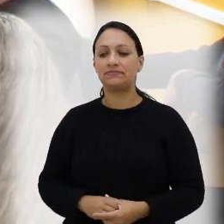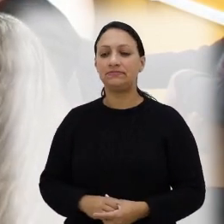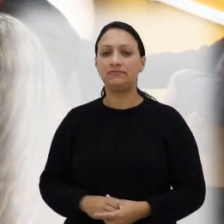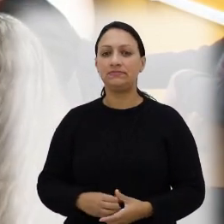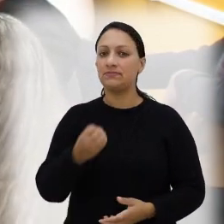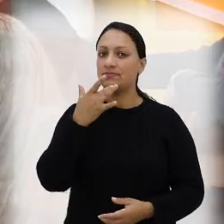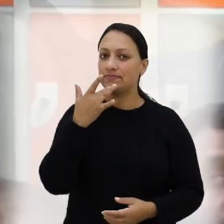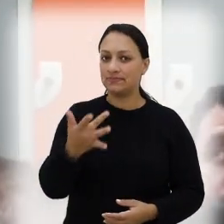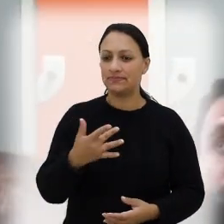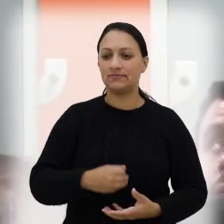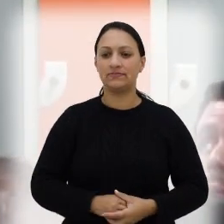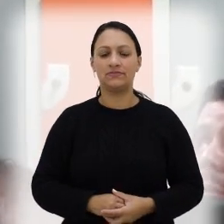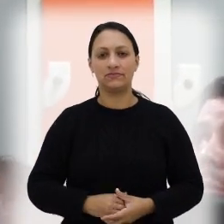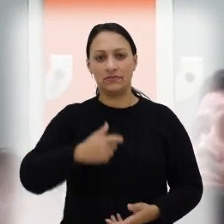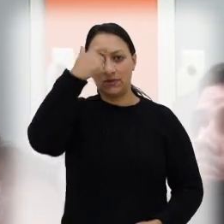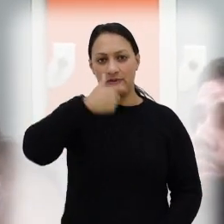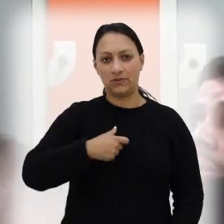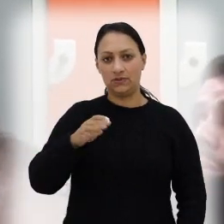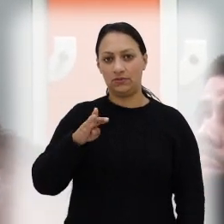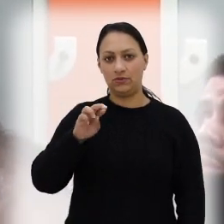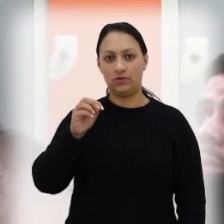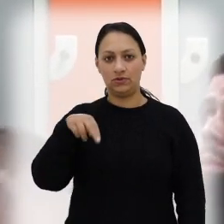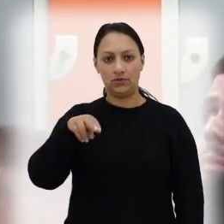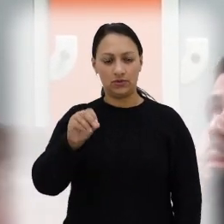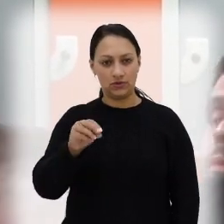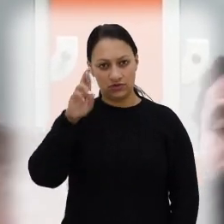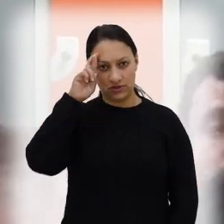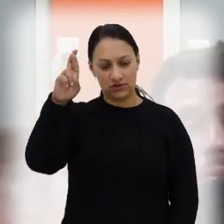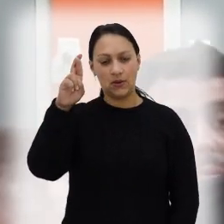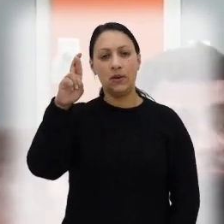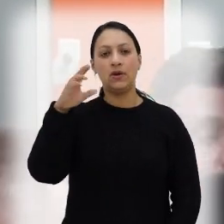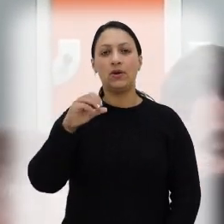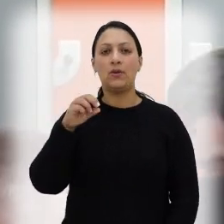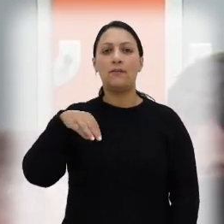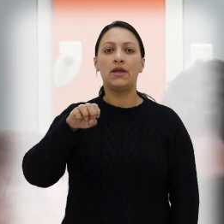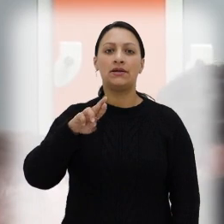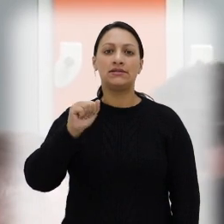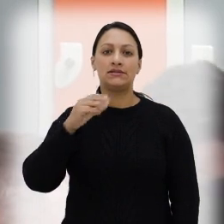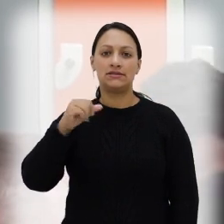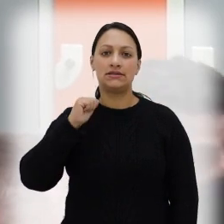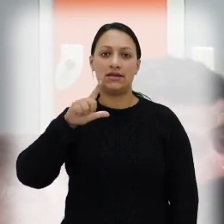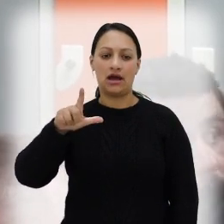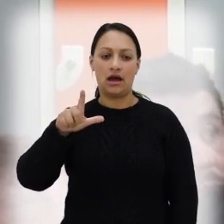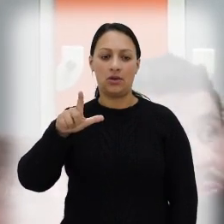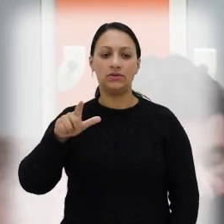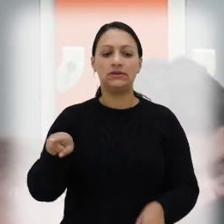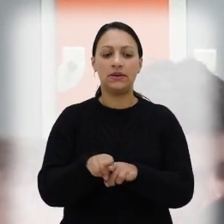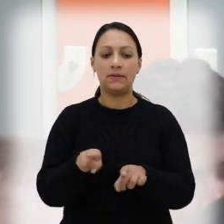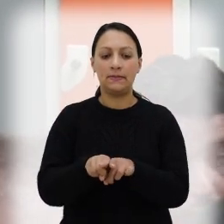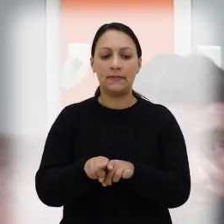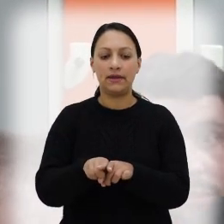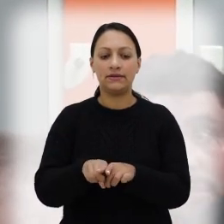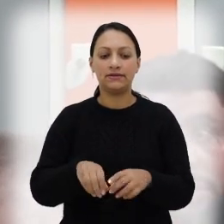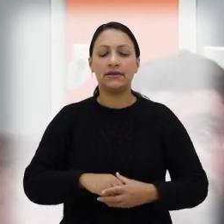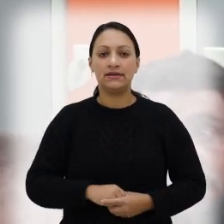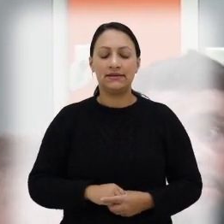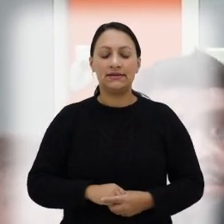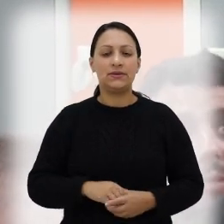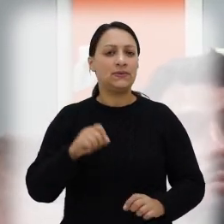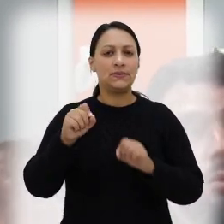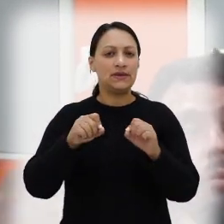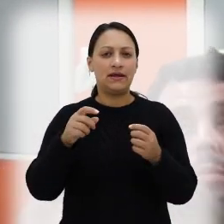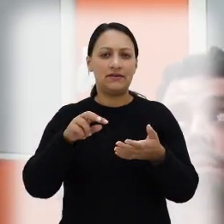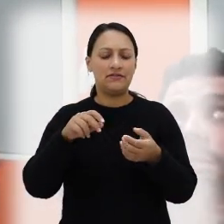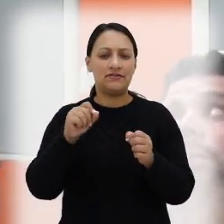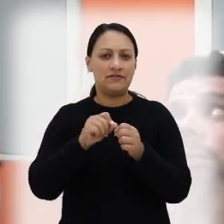Então, boa tarde. Eu sou o Bruno, sou diretor comercial da Health ID. A Health ID ela é um ecossistema de soluções